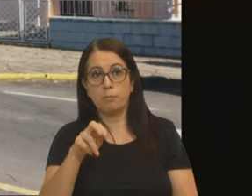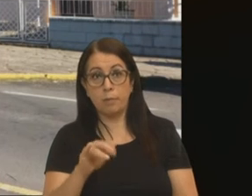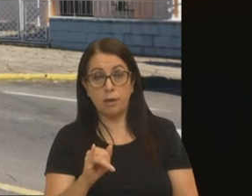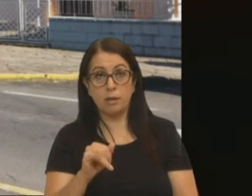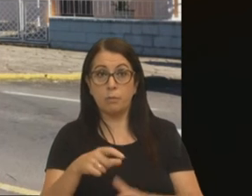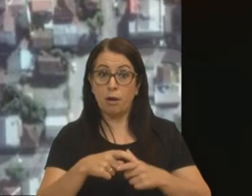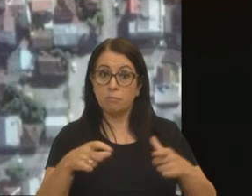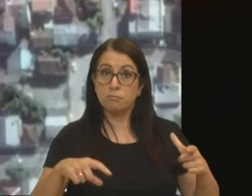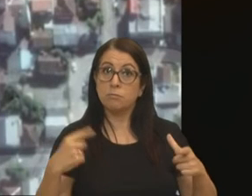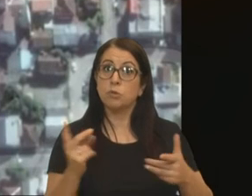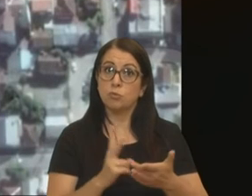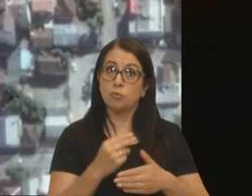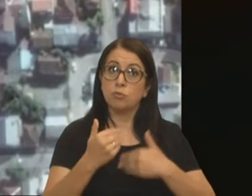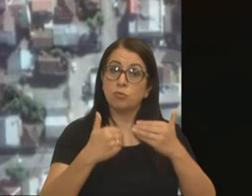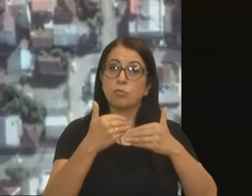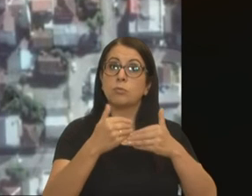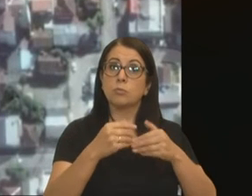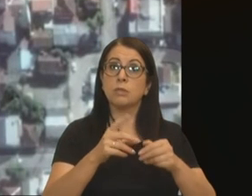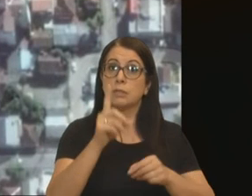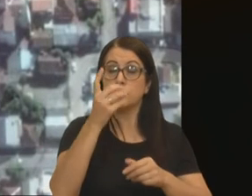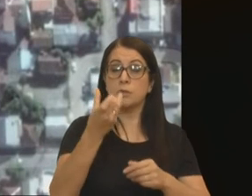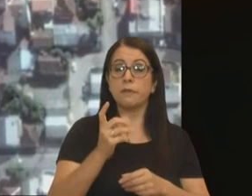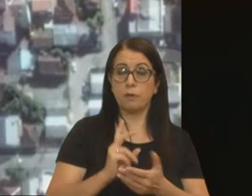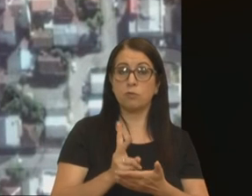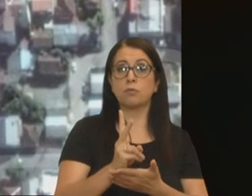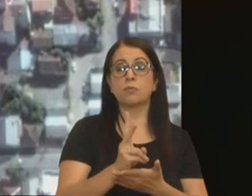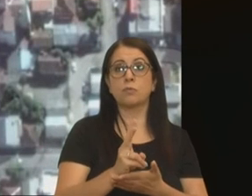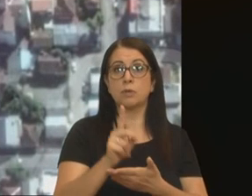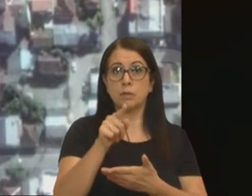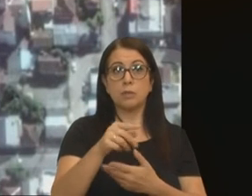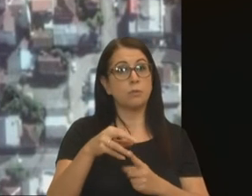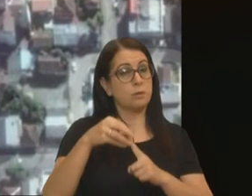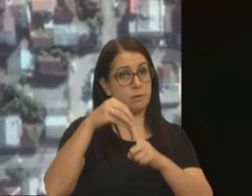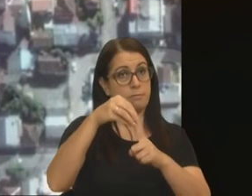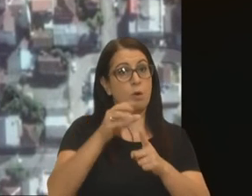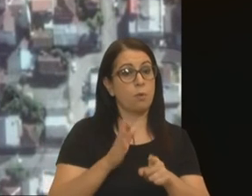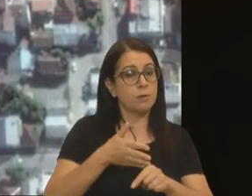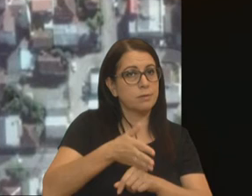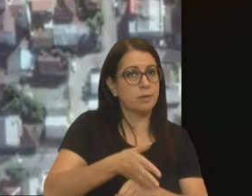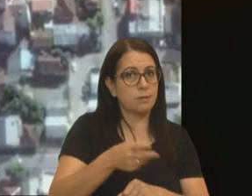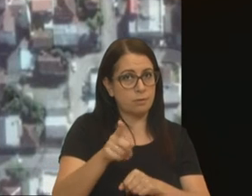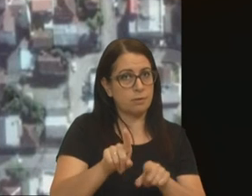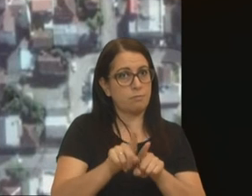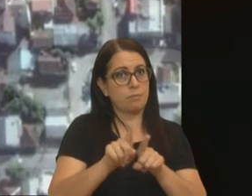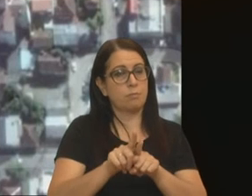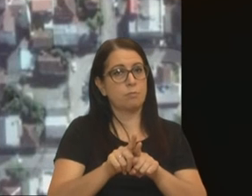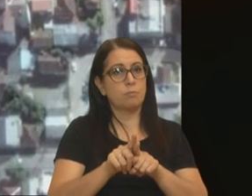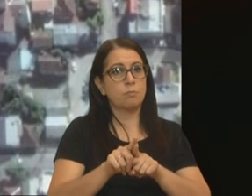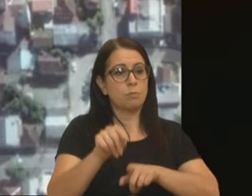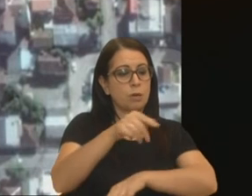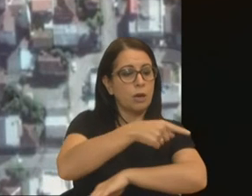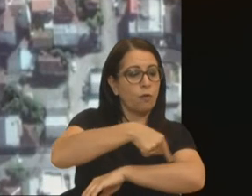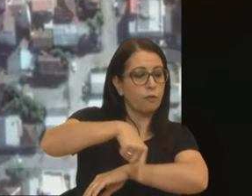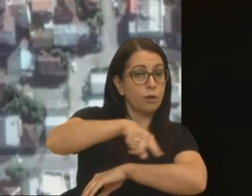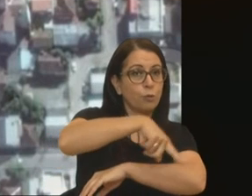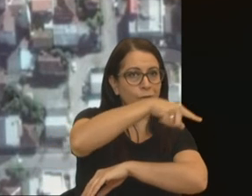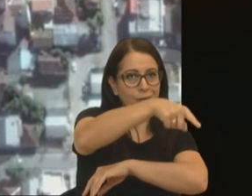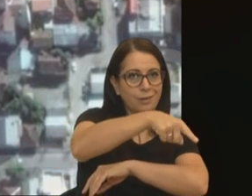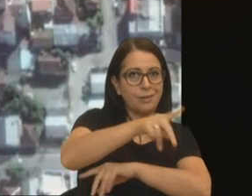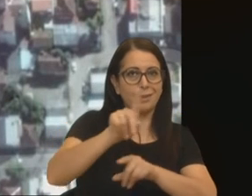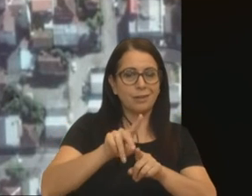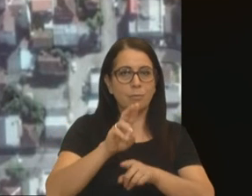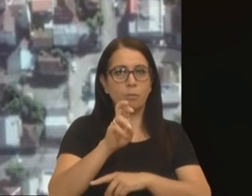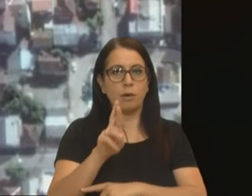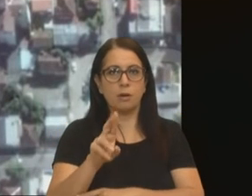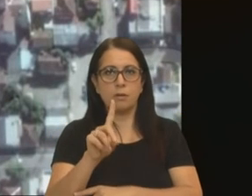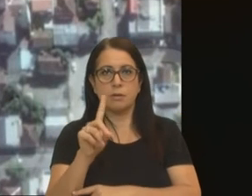e que vai continuar crescendo, se Deus quiser. E este é o principal acesso, justamente porque o viaduto na BR-116 ele induz